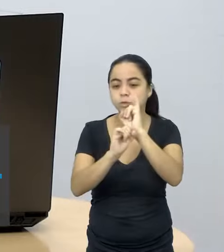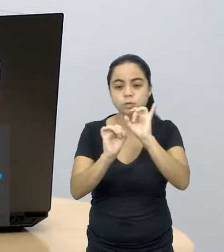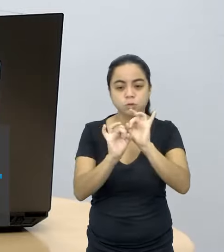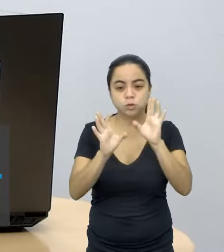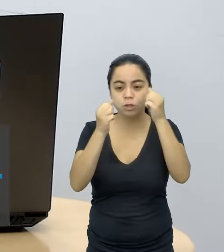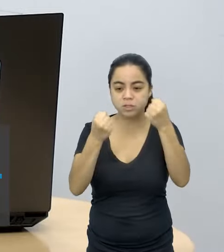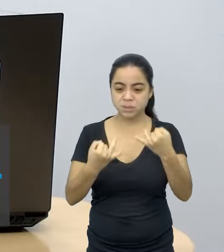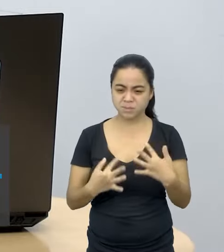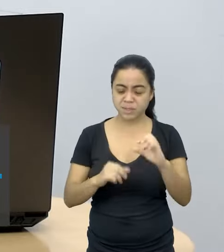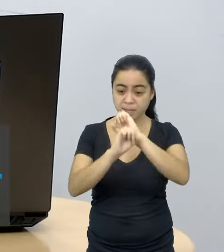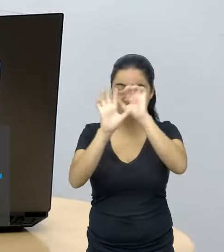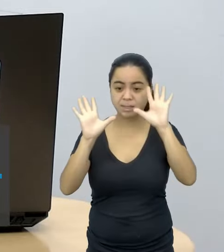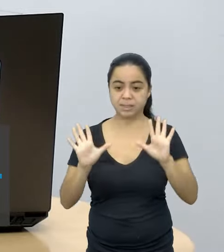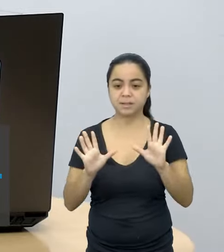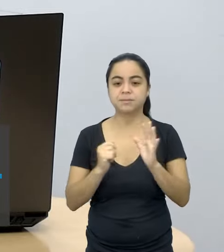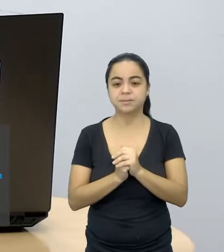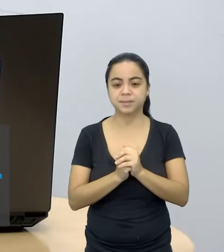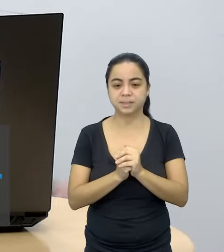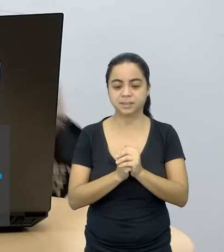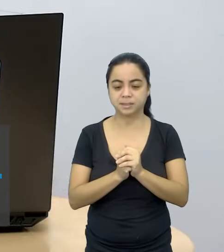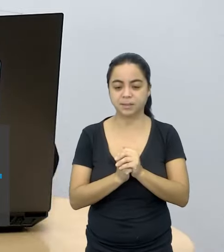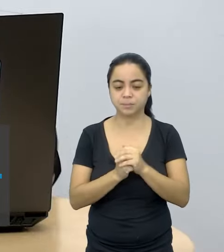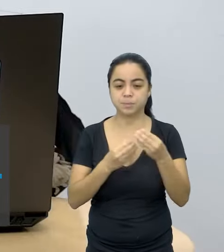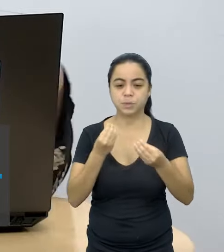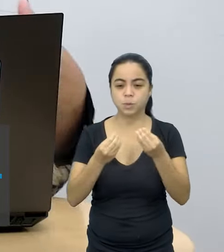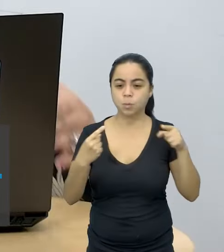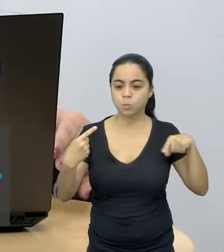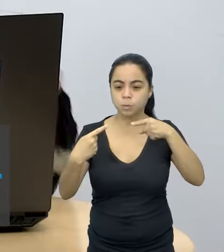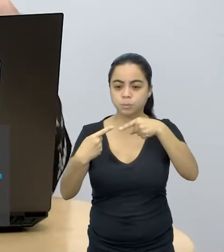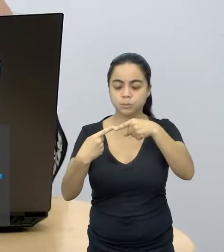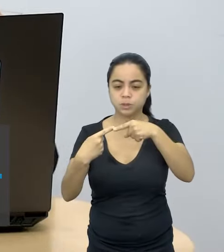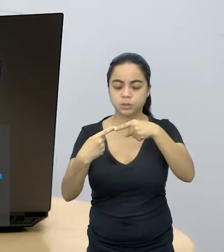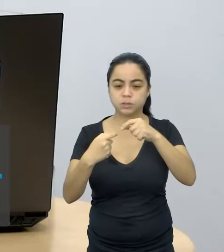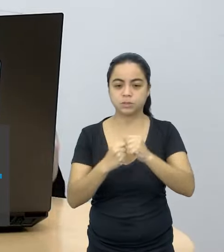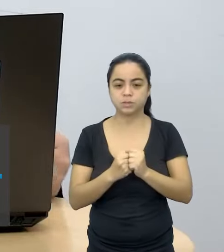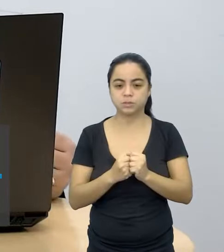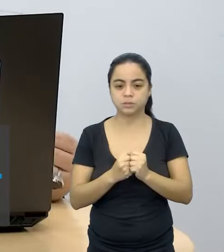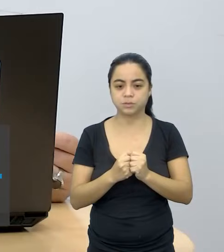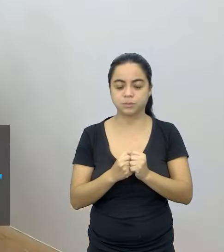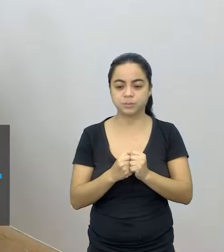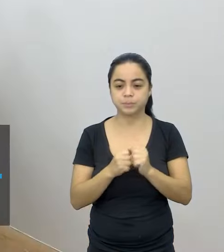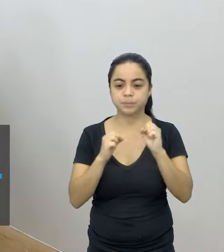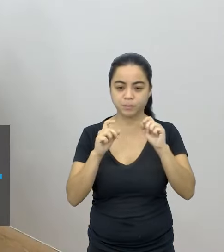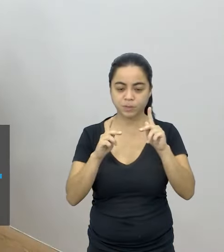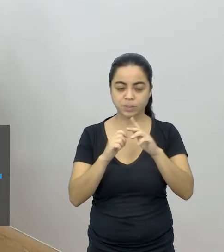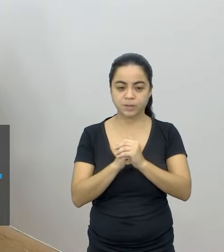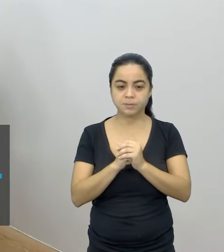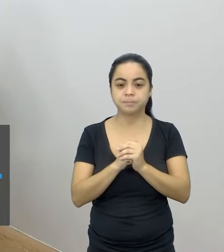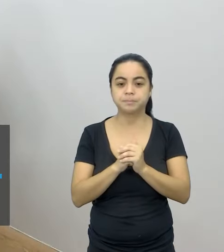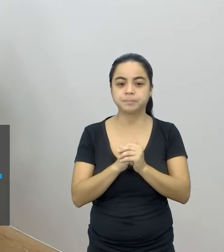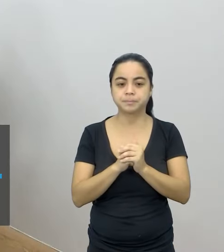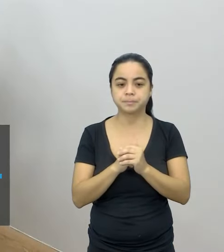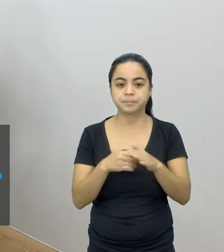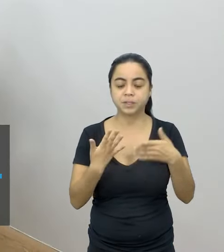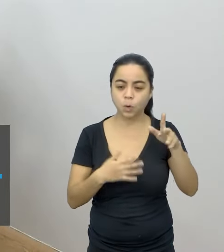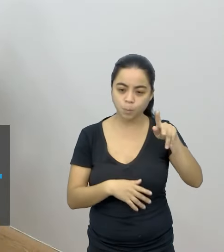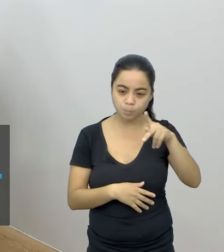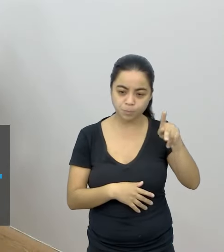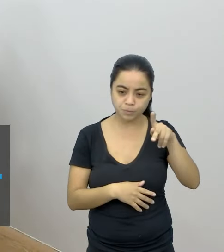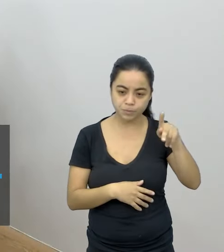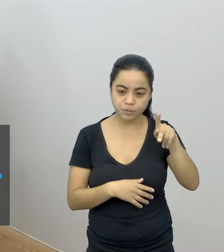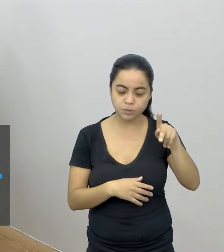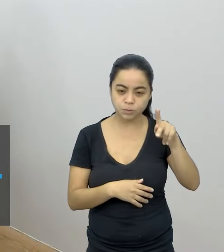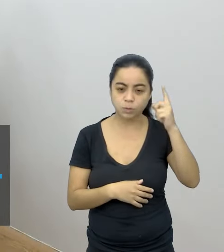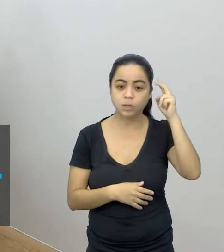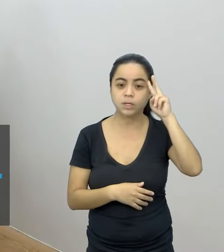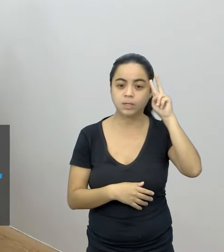bem claro as nossas intenções aqui do mapa. Qual que é a intenção do mapa, né? Sim. Então, assim, professor, vocês estão abertos. Lembra?